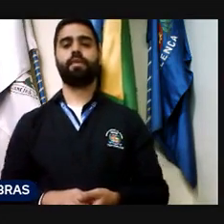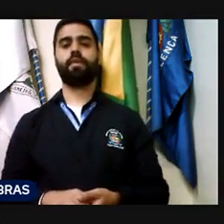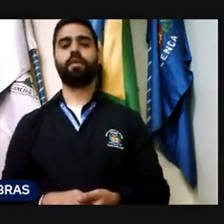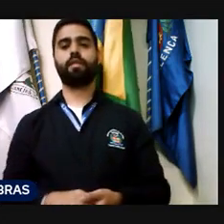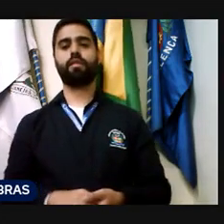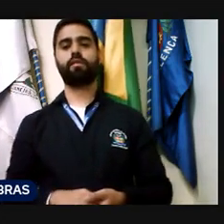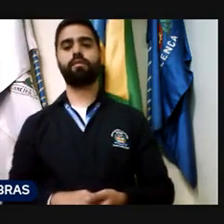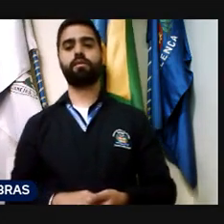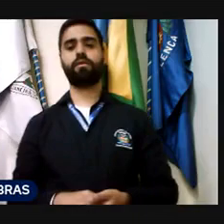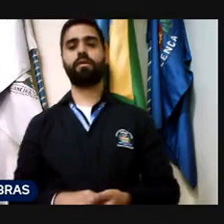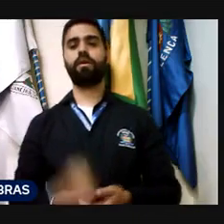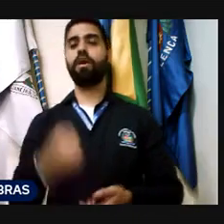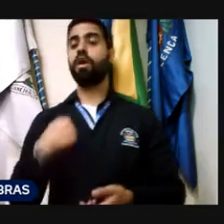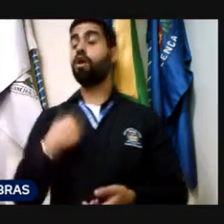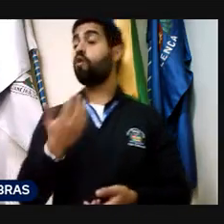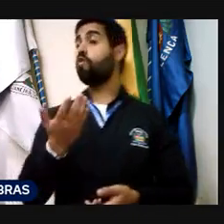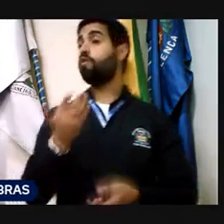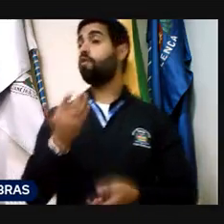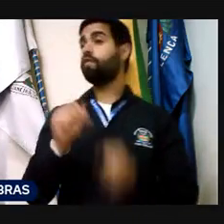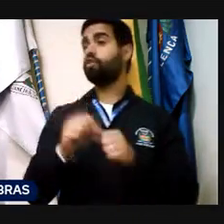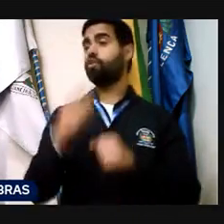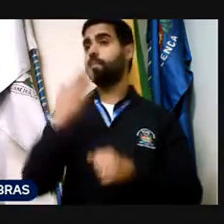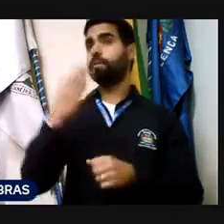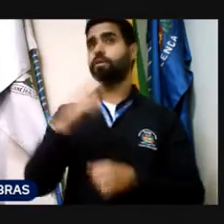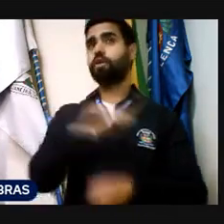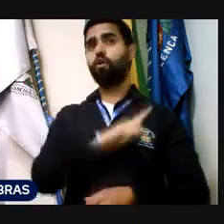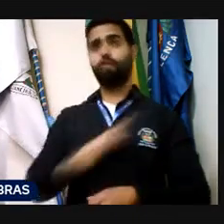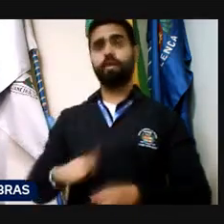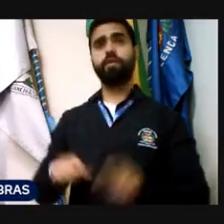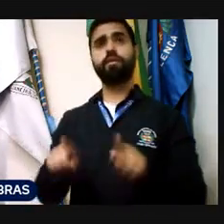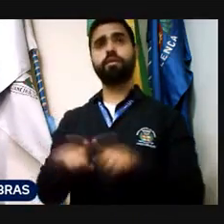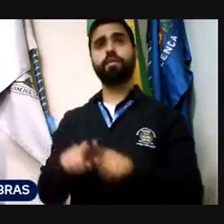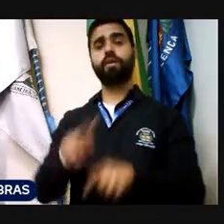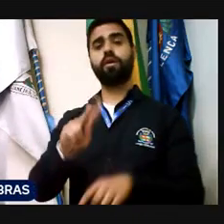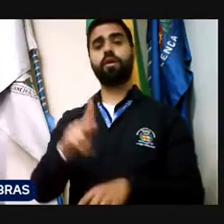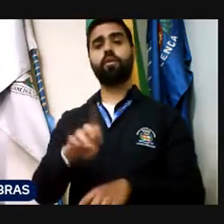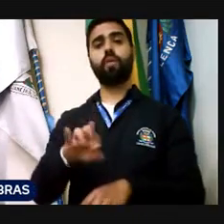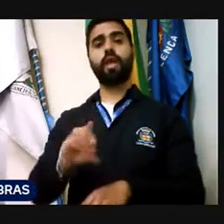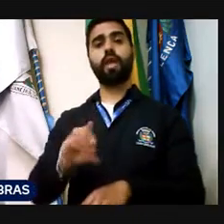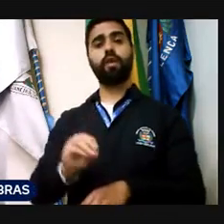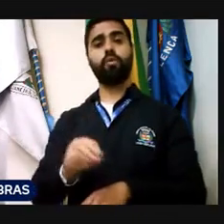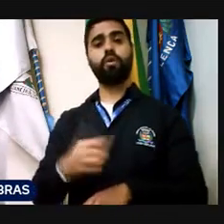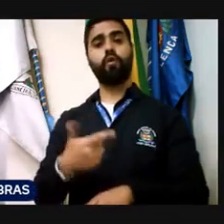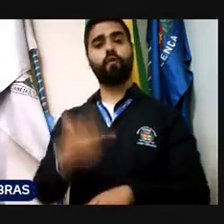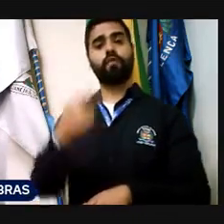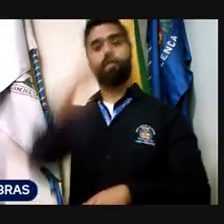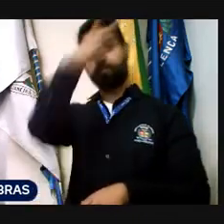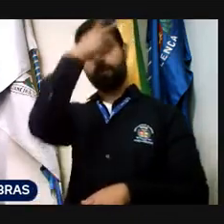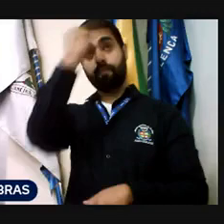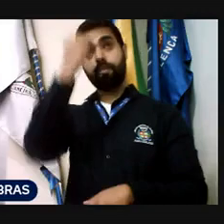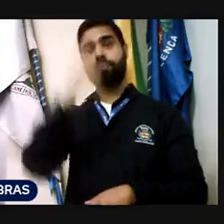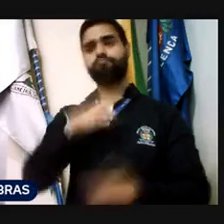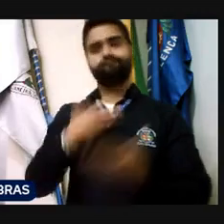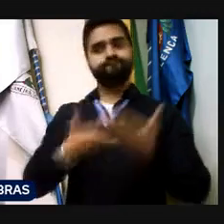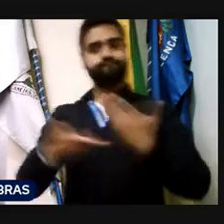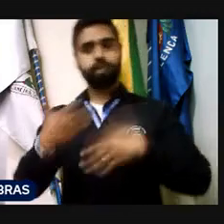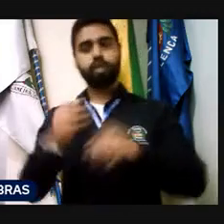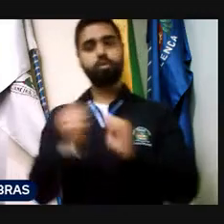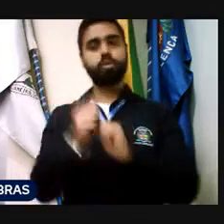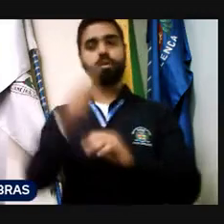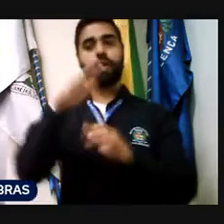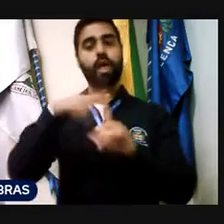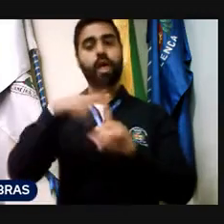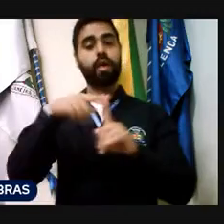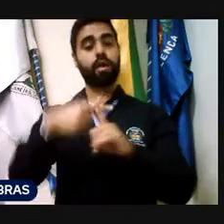Eu vou encaminhar essa solicitação sua ao governo e o Hélio, que é o nosso vice-prefeito, é muito bem relacionado com a igreja